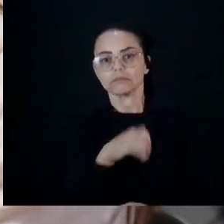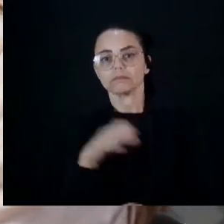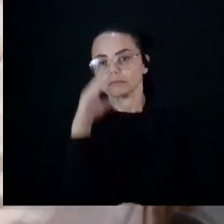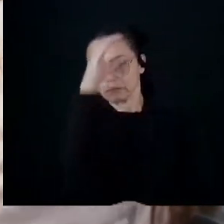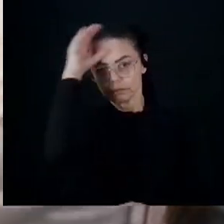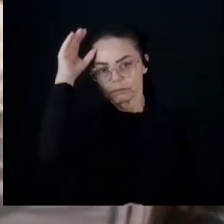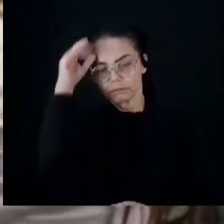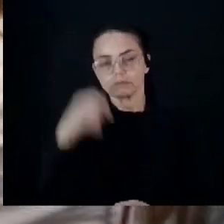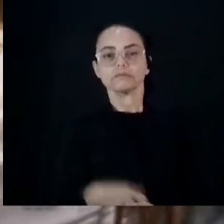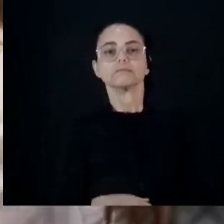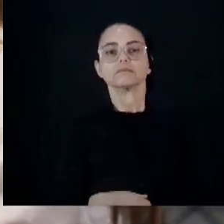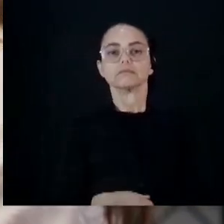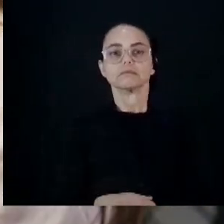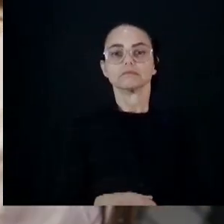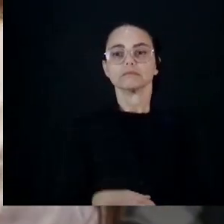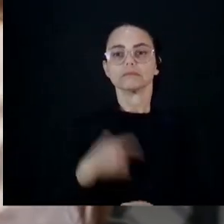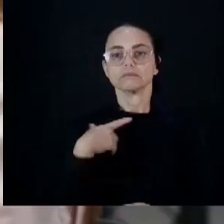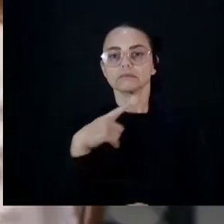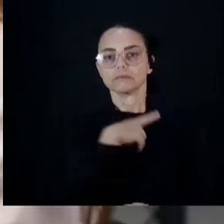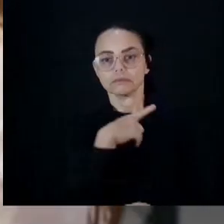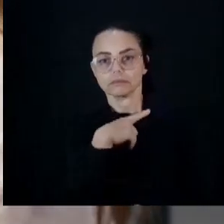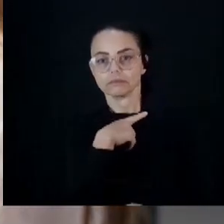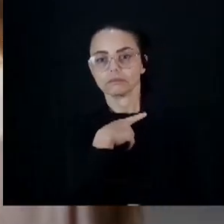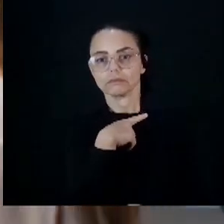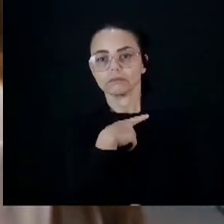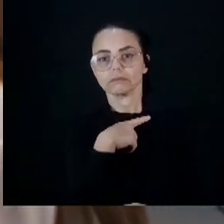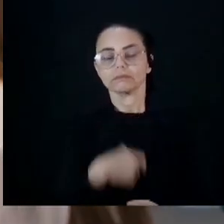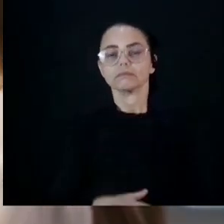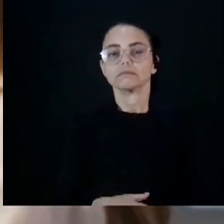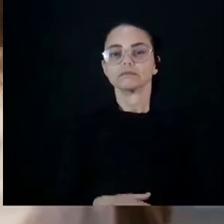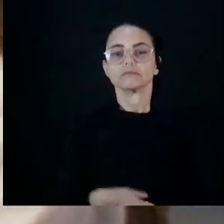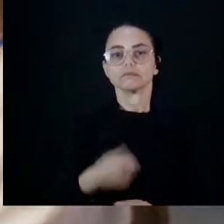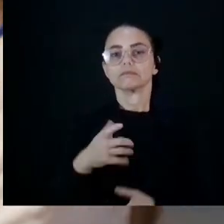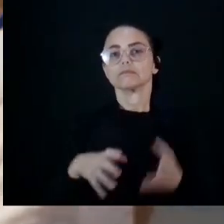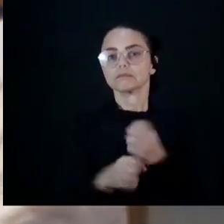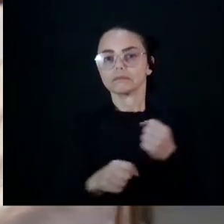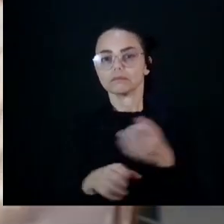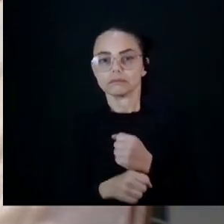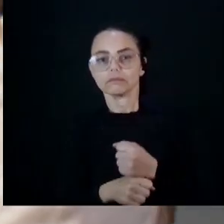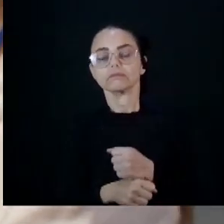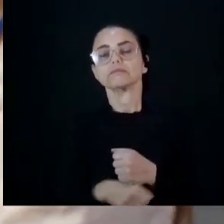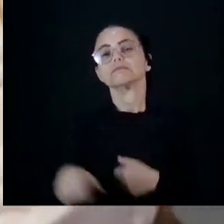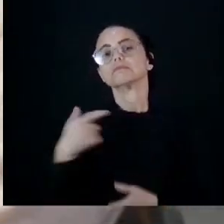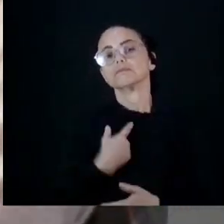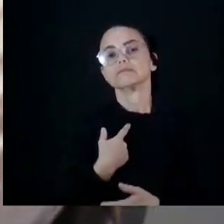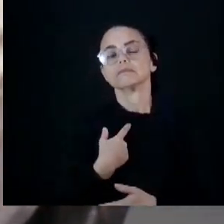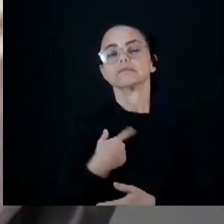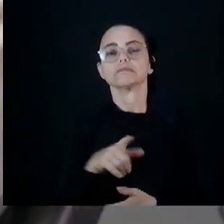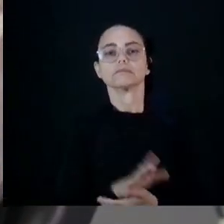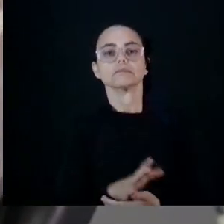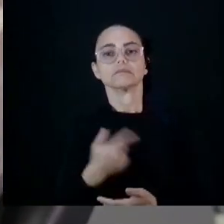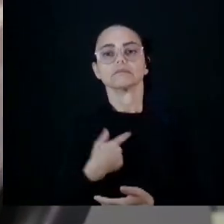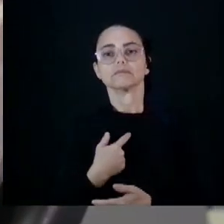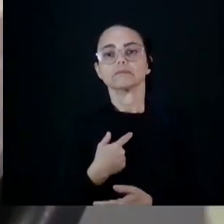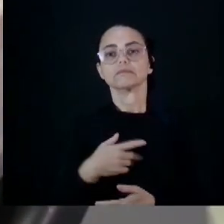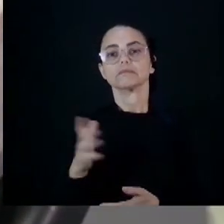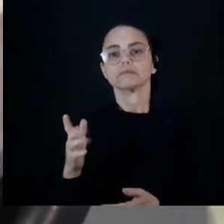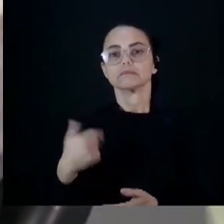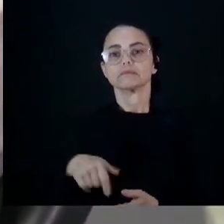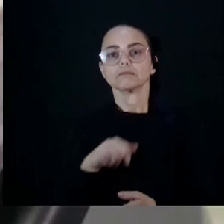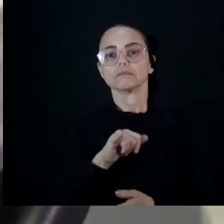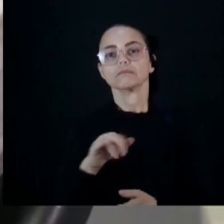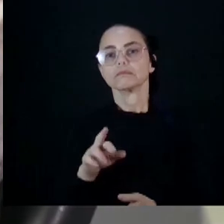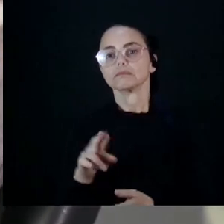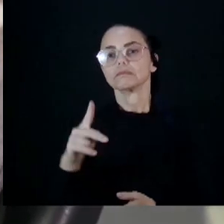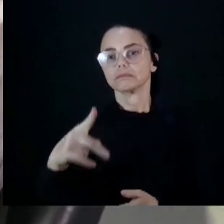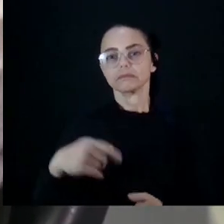manufatura, ele tinha a contadora dele fazendo entrada de dados manuais no IRP.